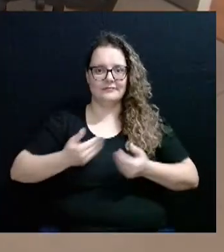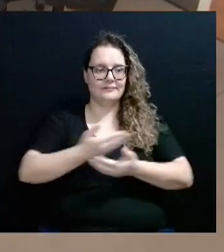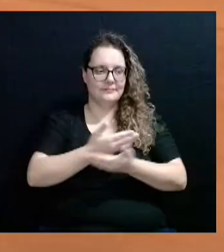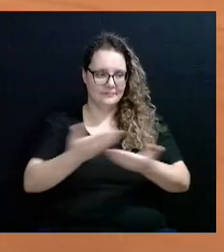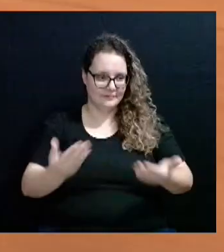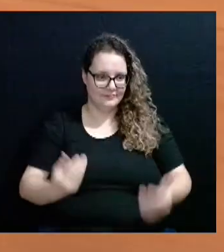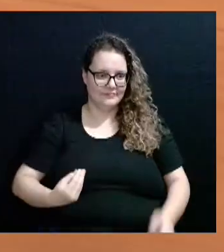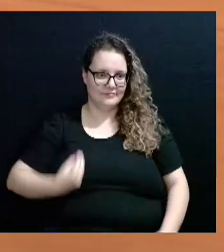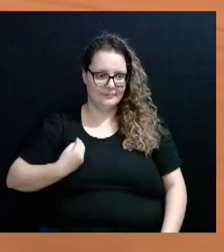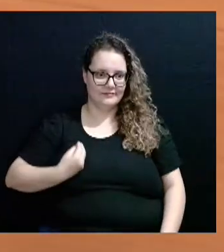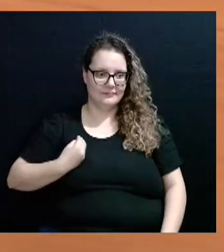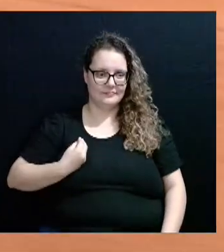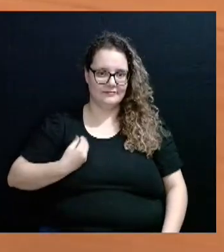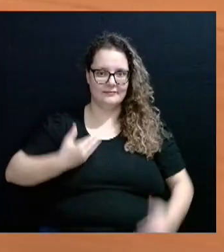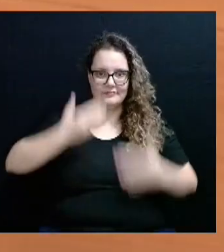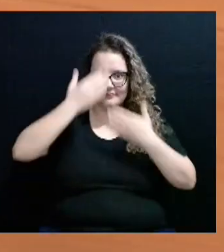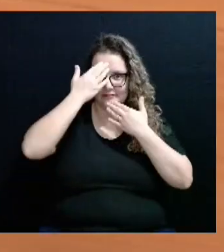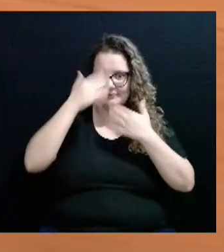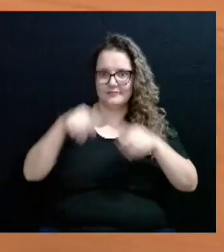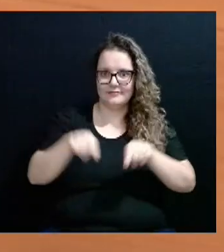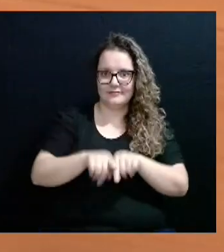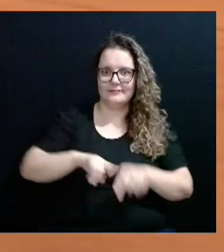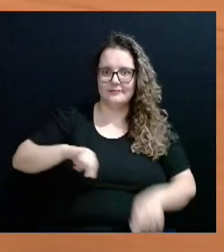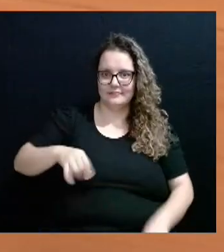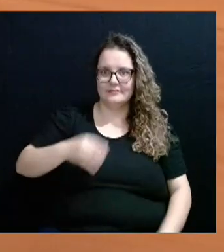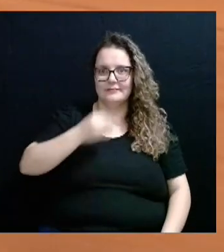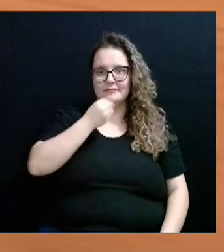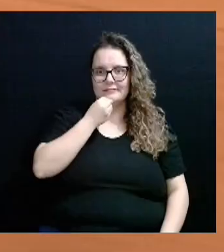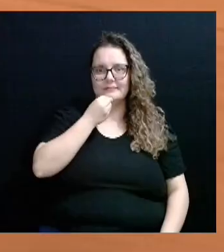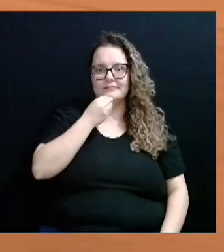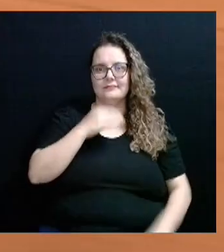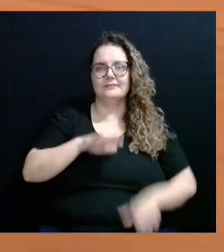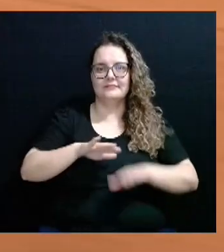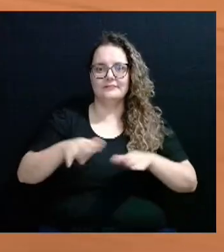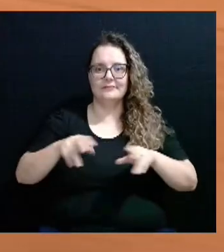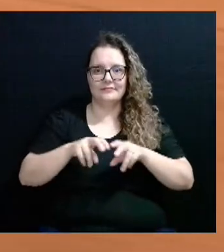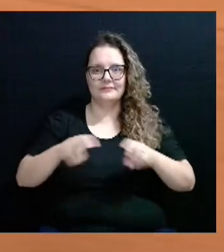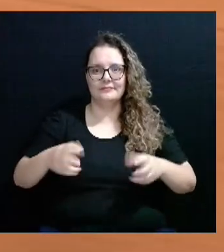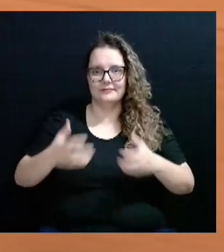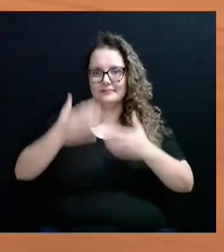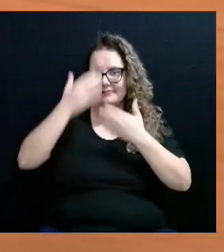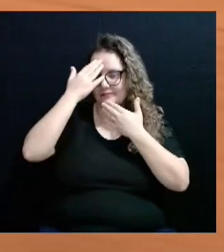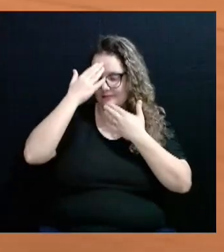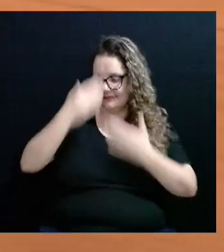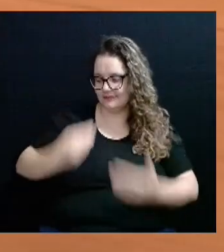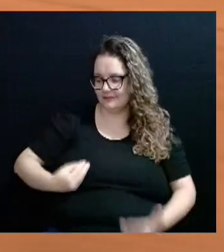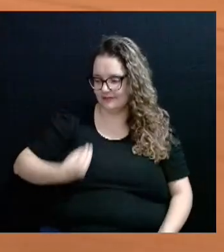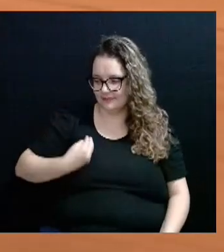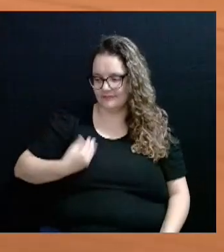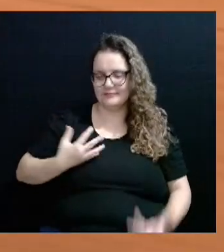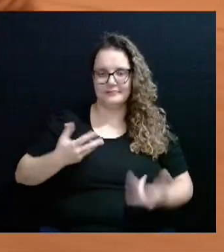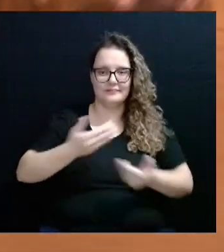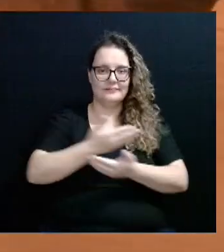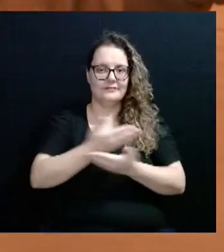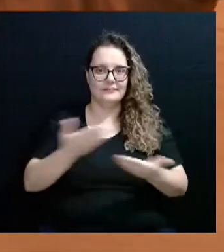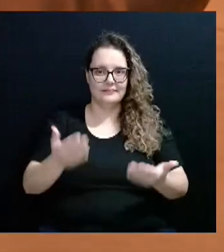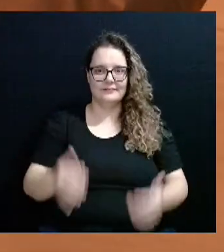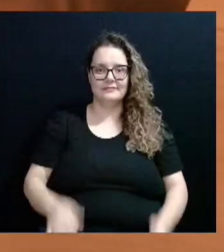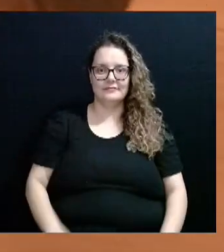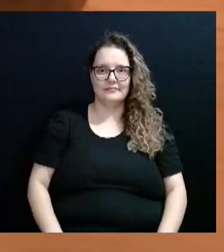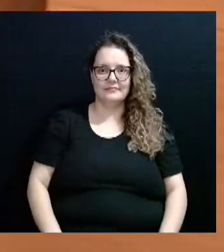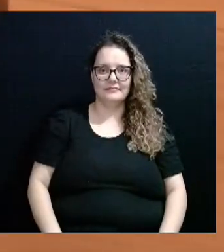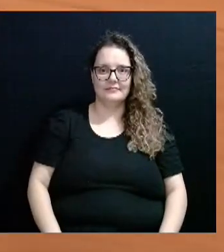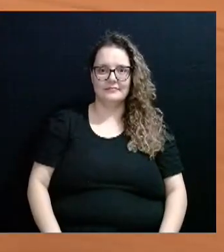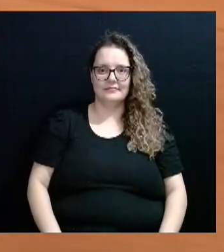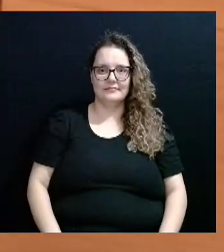obrigado também pela oportunidade de estar compondo essa mesa. Quero agradecer também a presença de todos vocês. E acho que